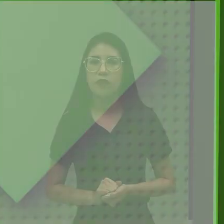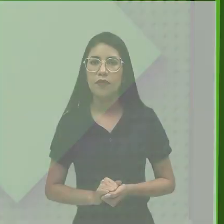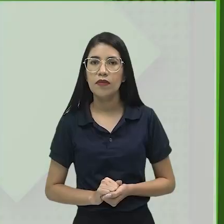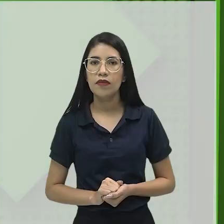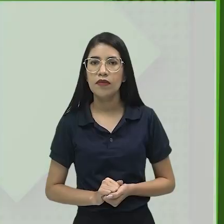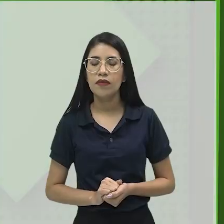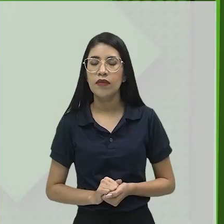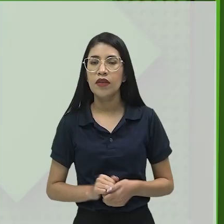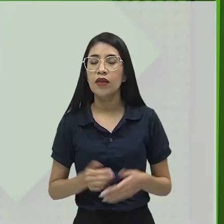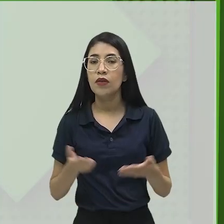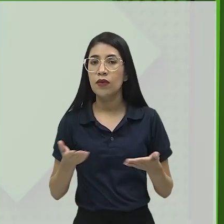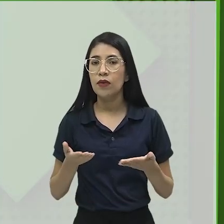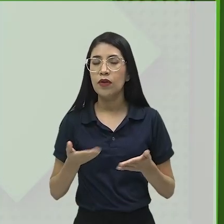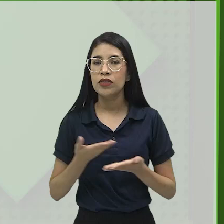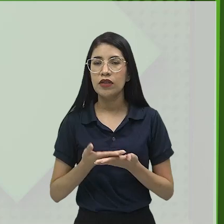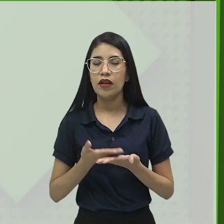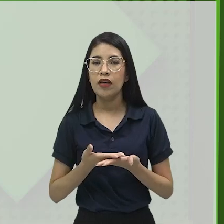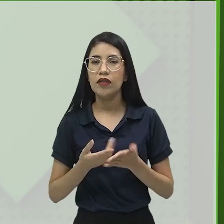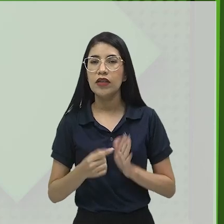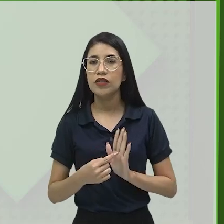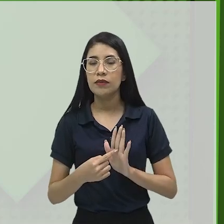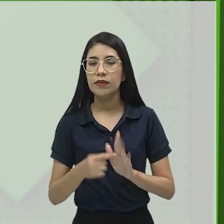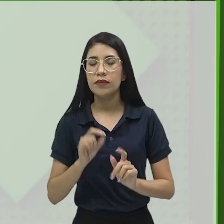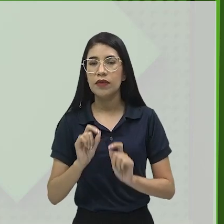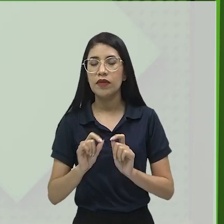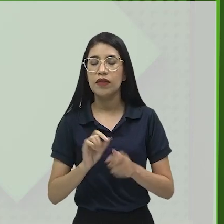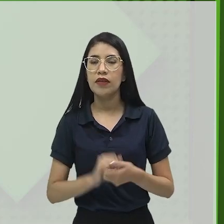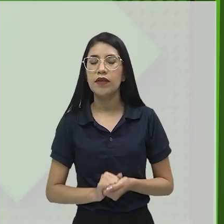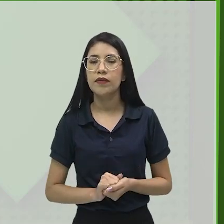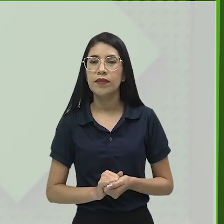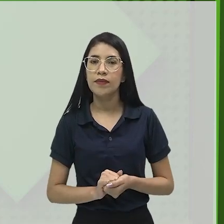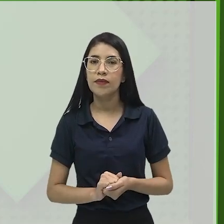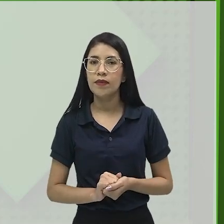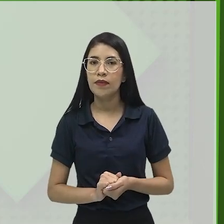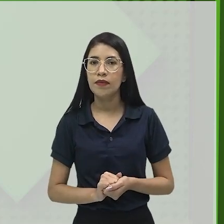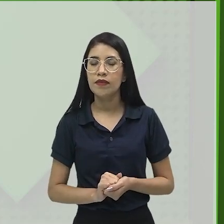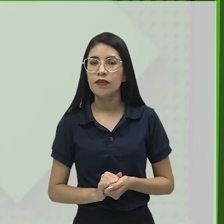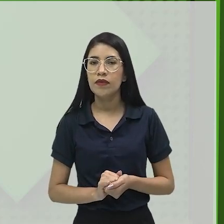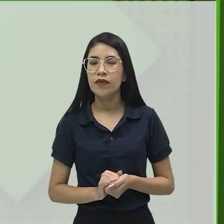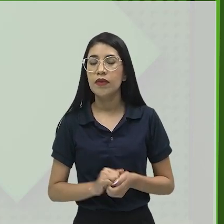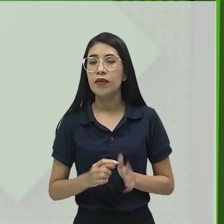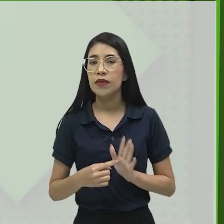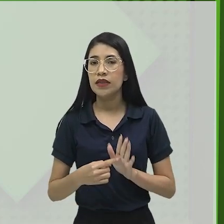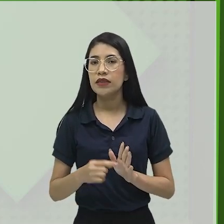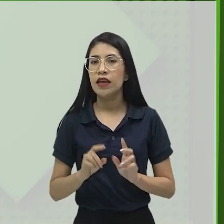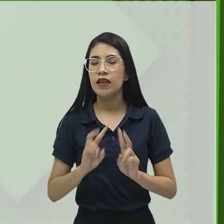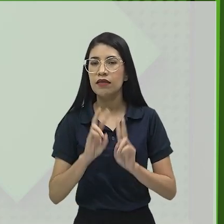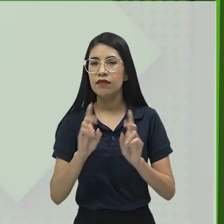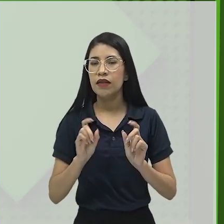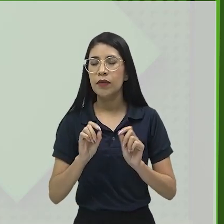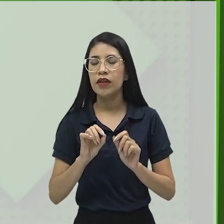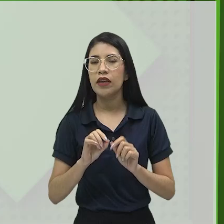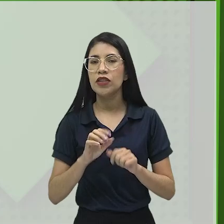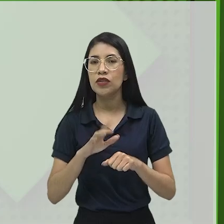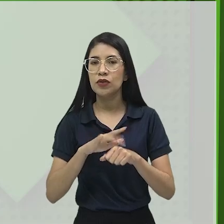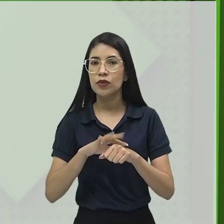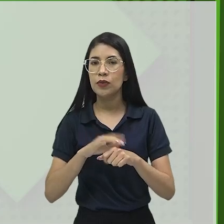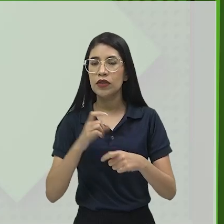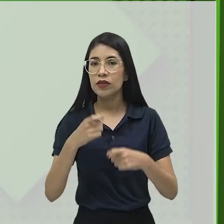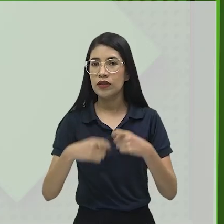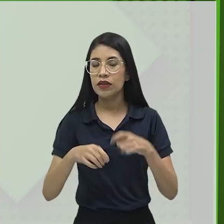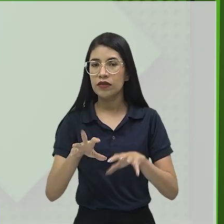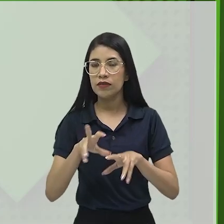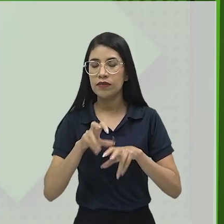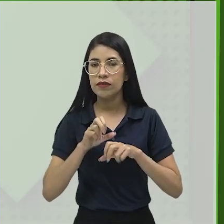Então, hoje na nossa aula de ciências nós teremos aí umas considerações relacionadas às ISTs, né?